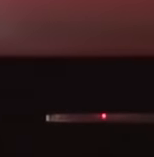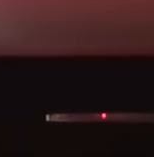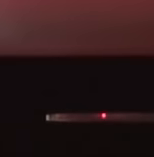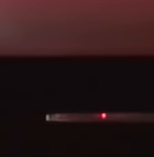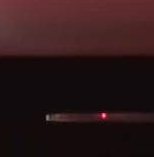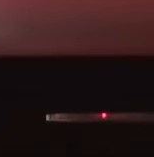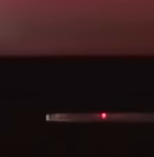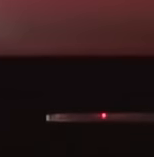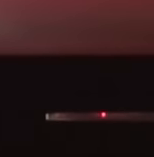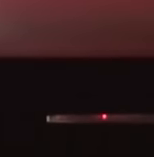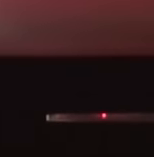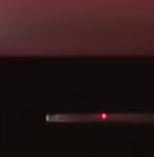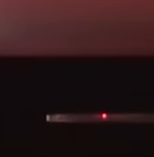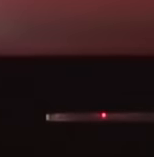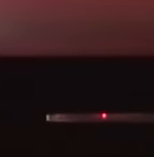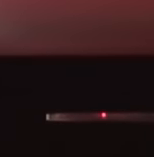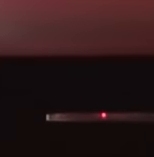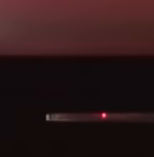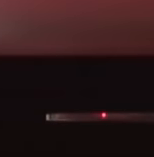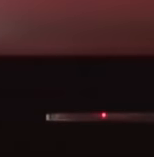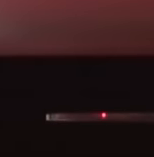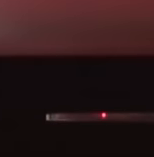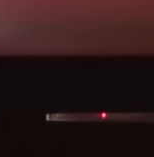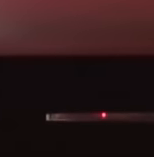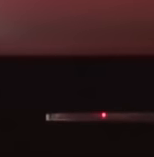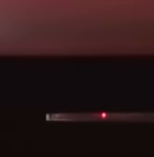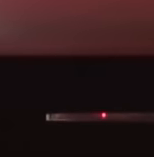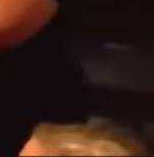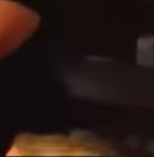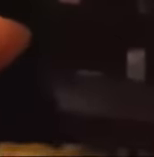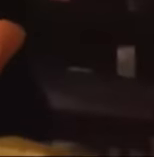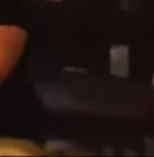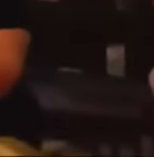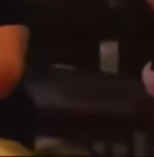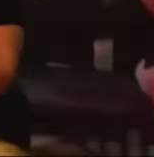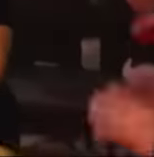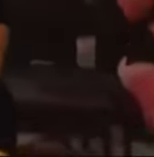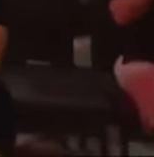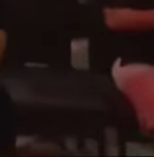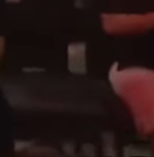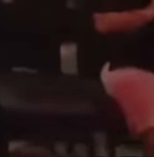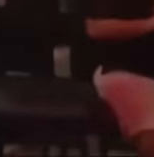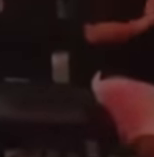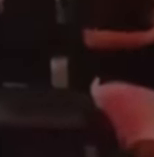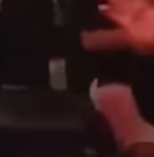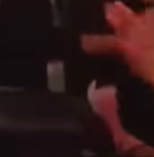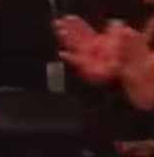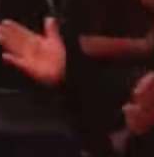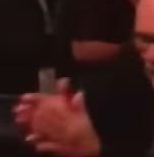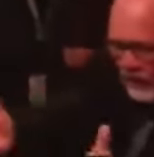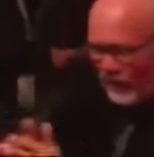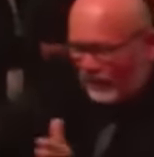irmãs nossos. Eu quero que você conheça a sua nova família. Olha aí atrás. Olha a sua nova família.